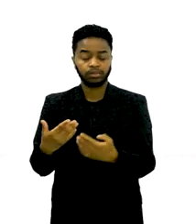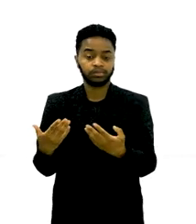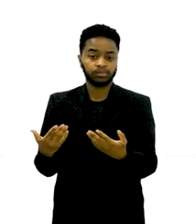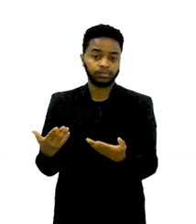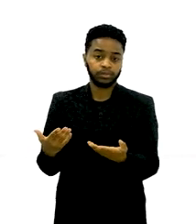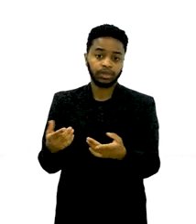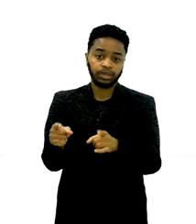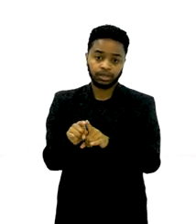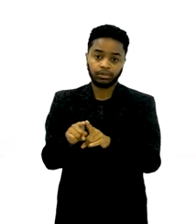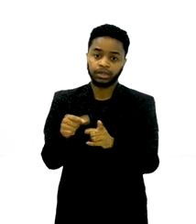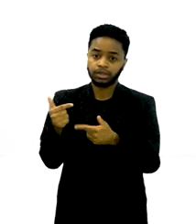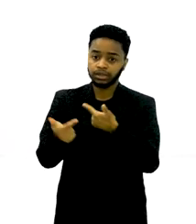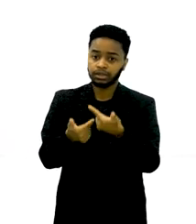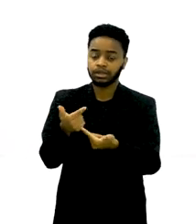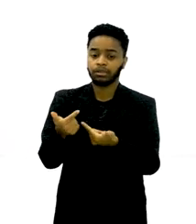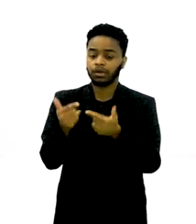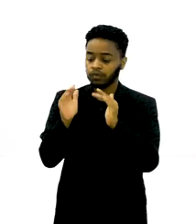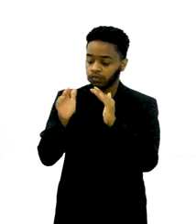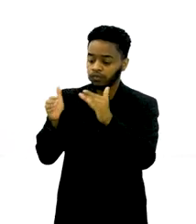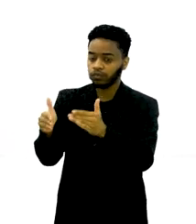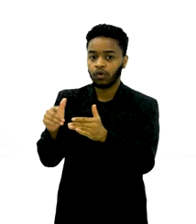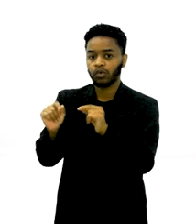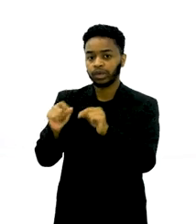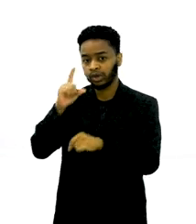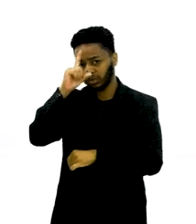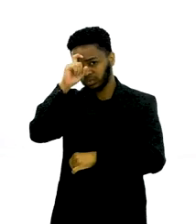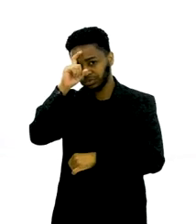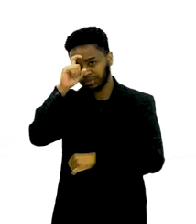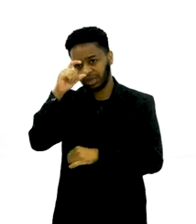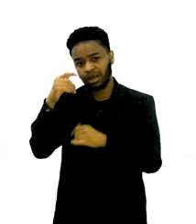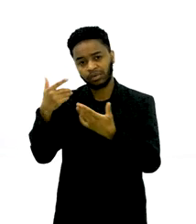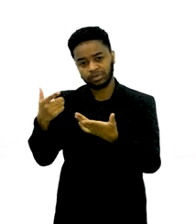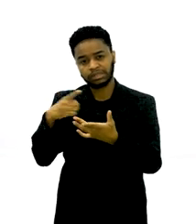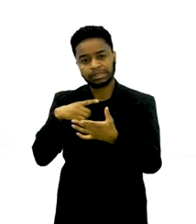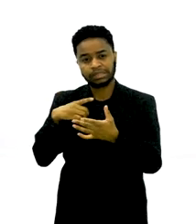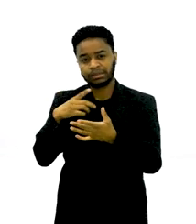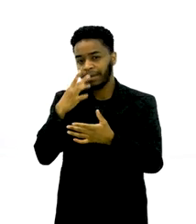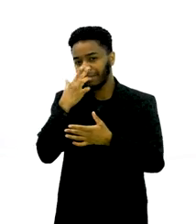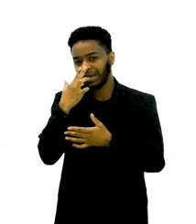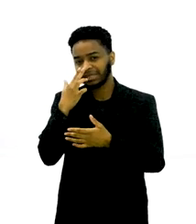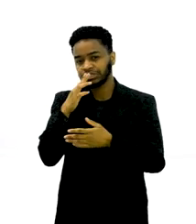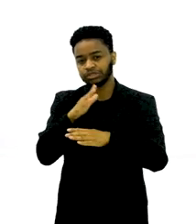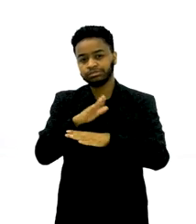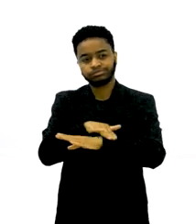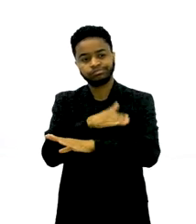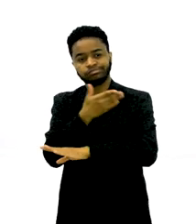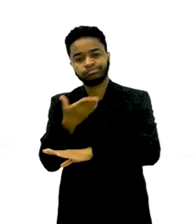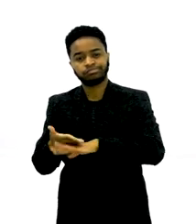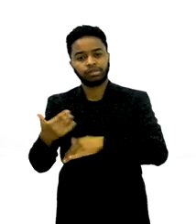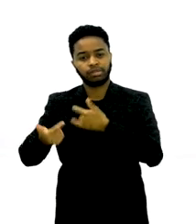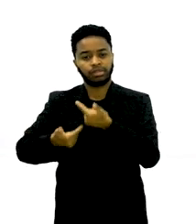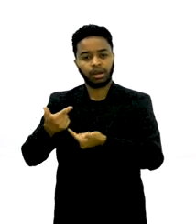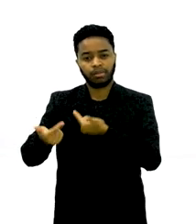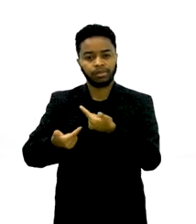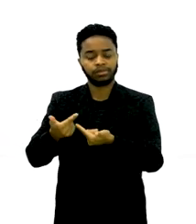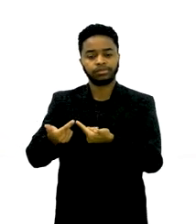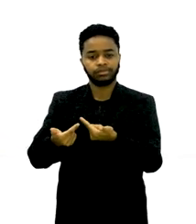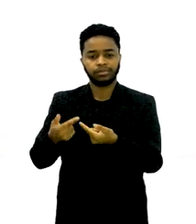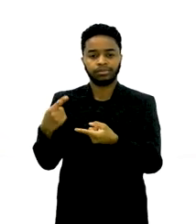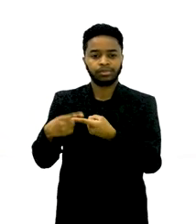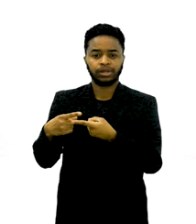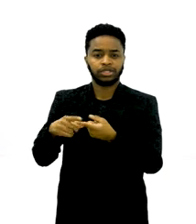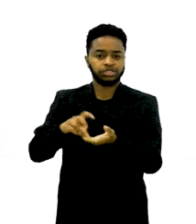Começo E aí trabalhando voltada para para para hospital aí você fica ligado na tomada Full Time de